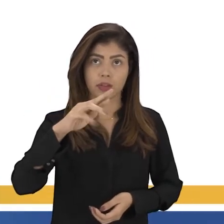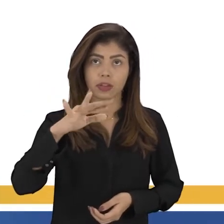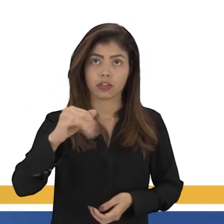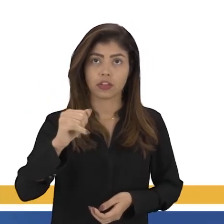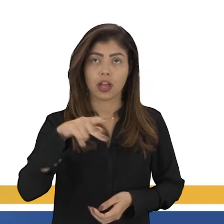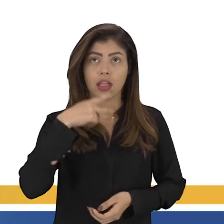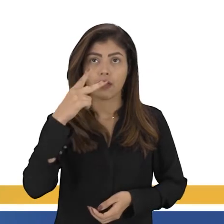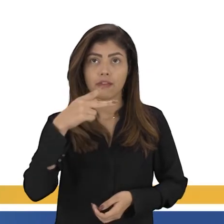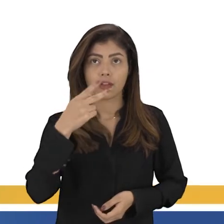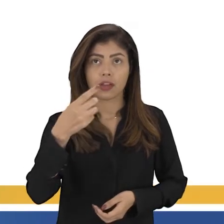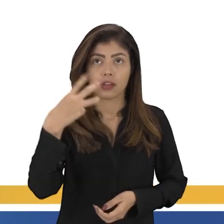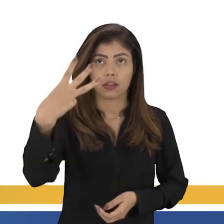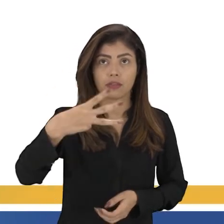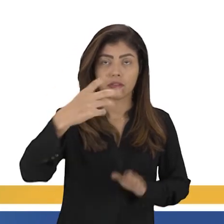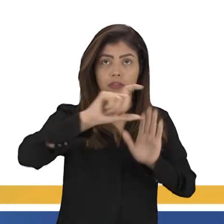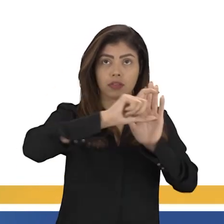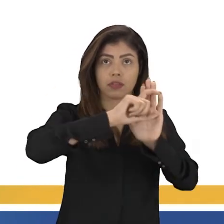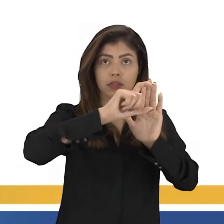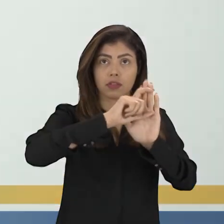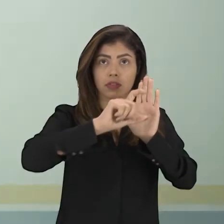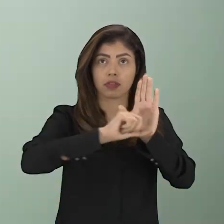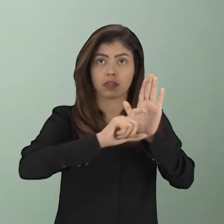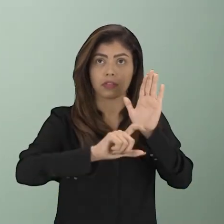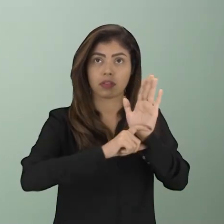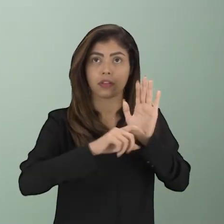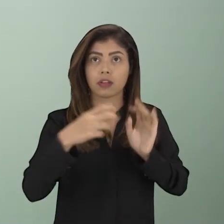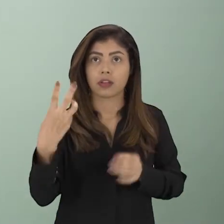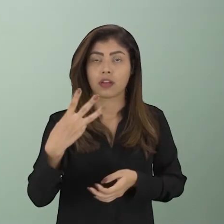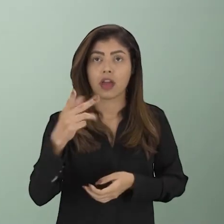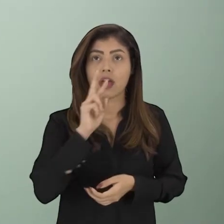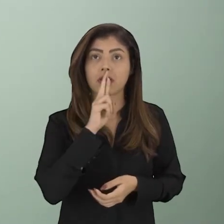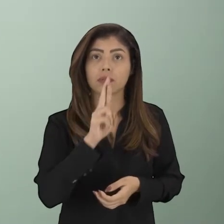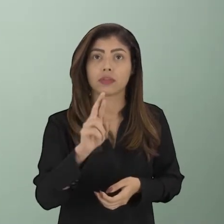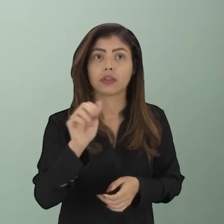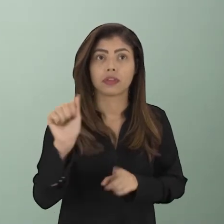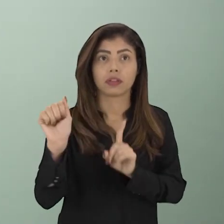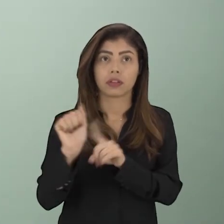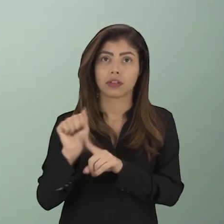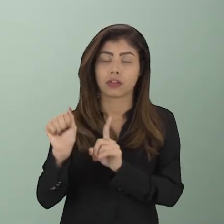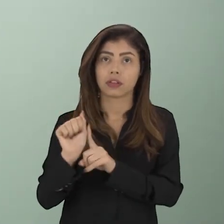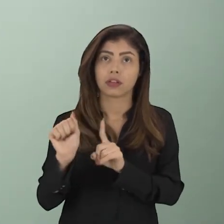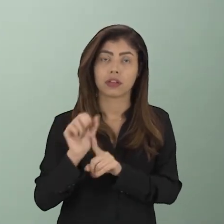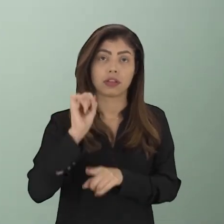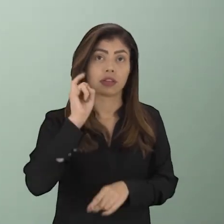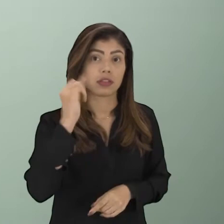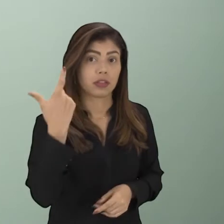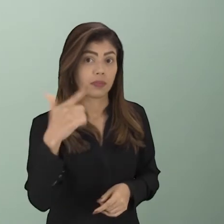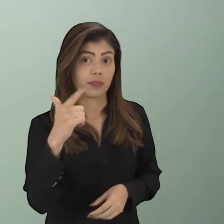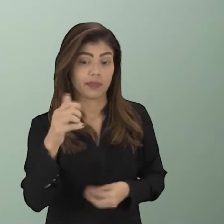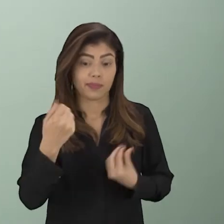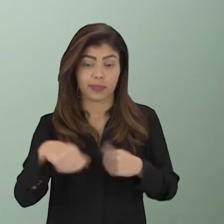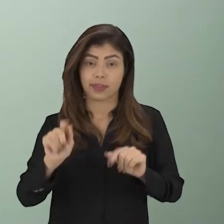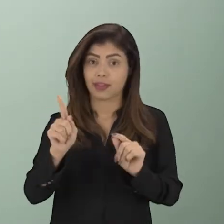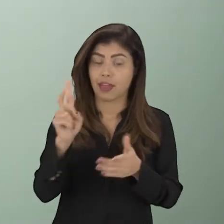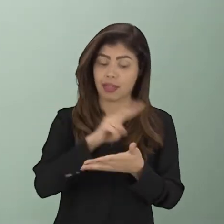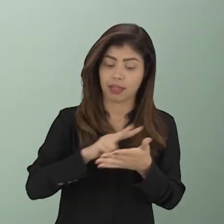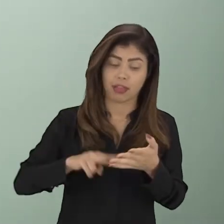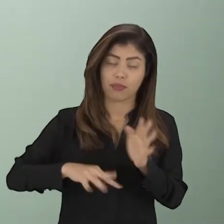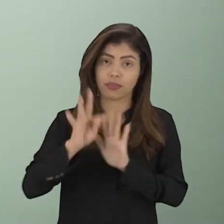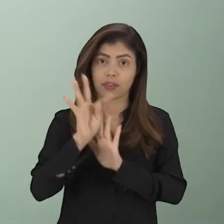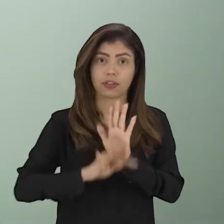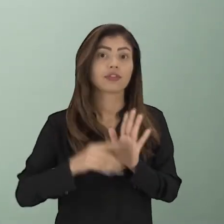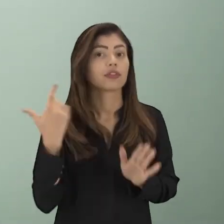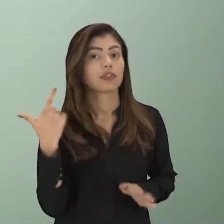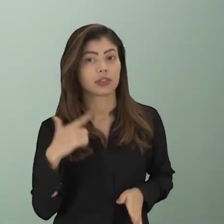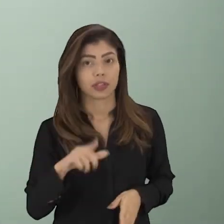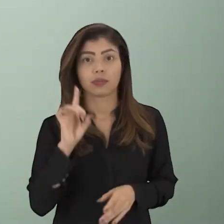no terceiro verso que ele tinha apenas 23 anos. Resposta, letra A. Sem ler o texto, nós conseguimos fazer a questão.